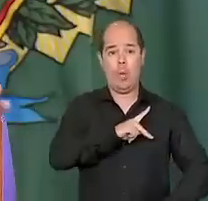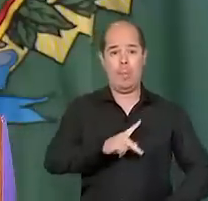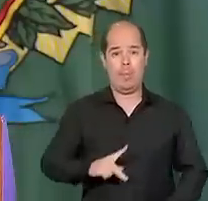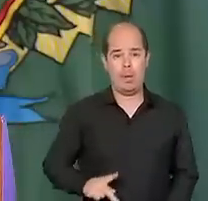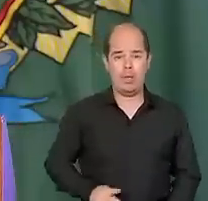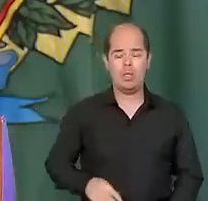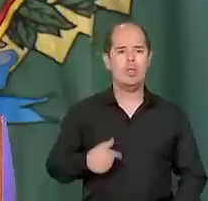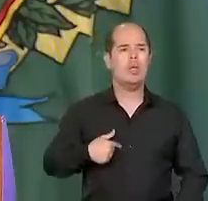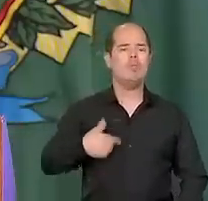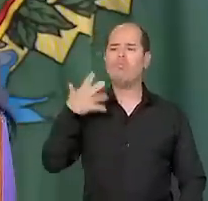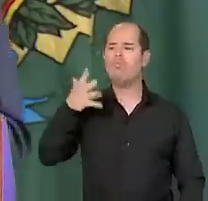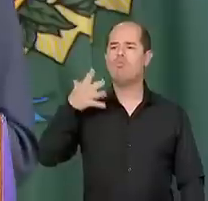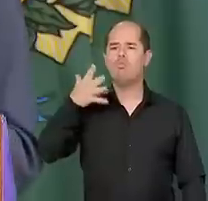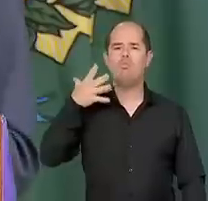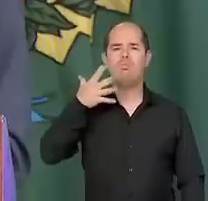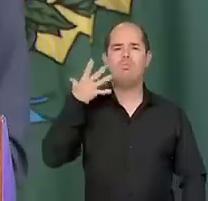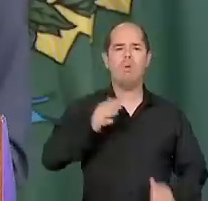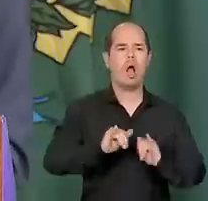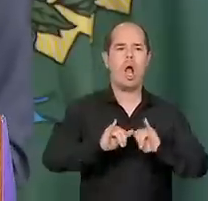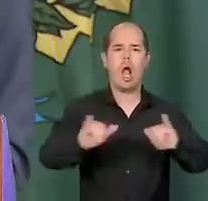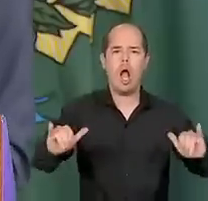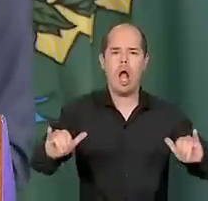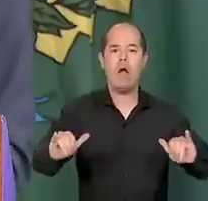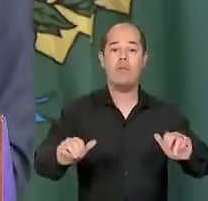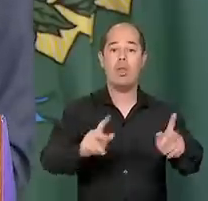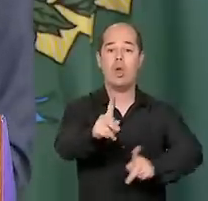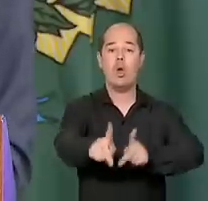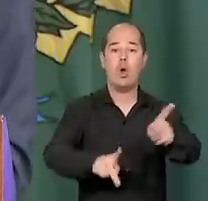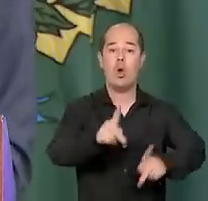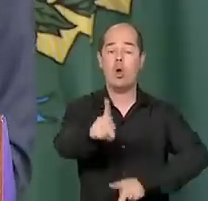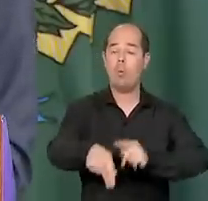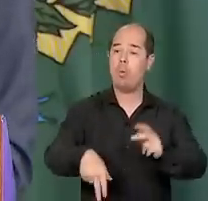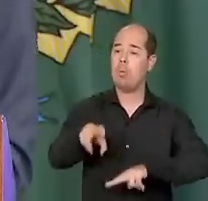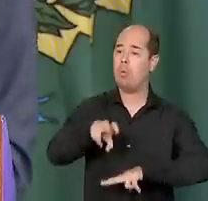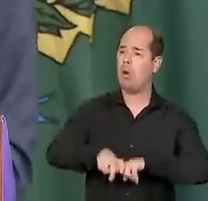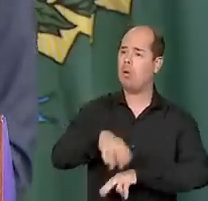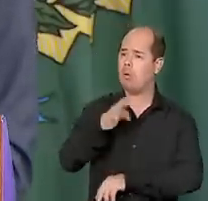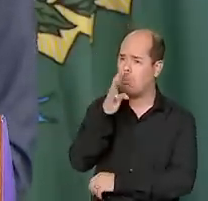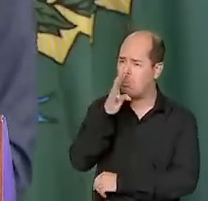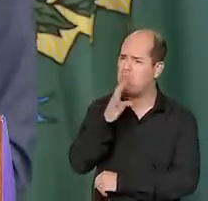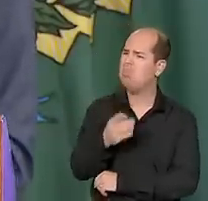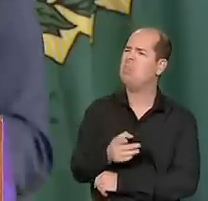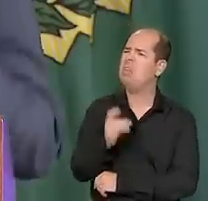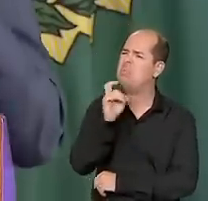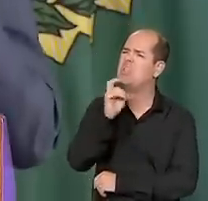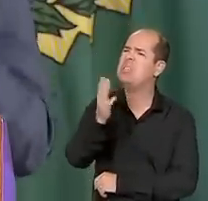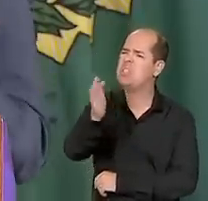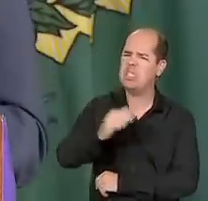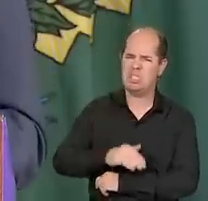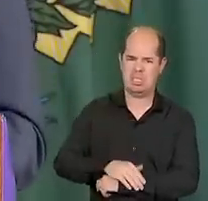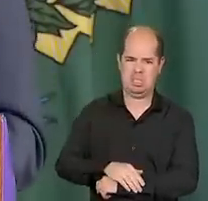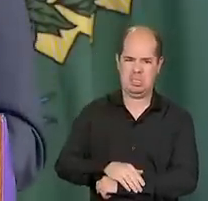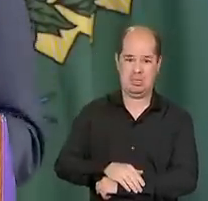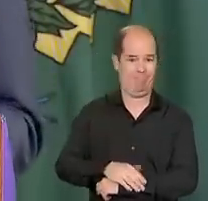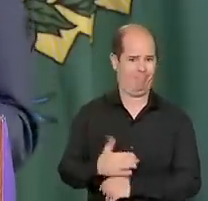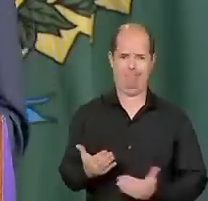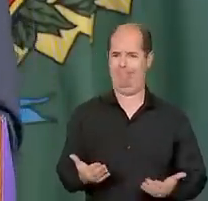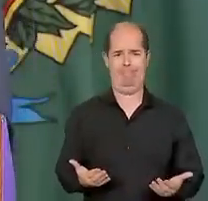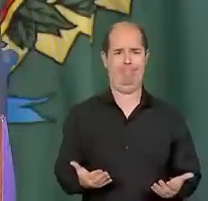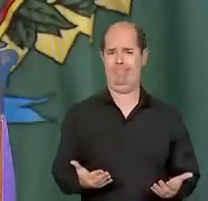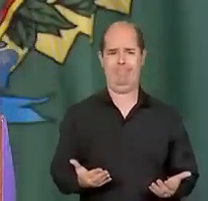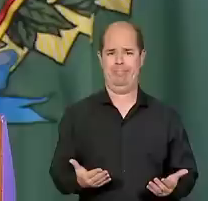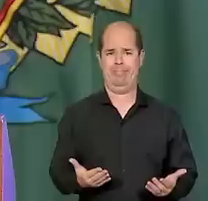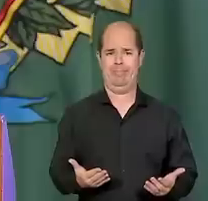um pronunciamento e o povo em casa assistindo, achando que é mentira. E muito pior é